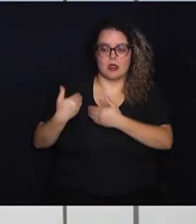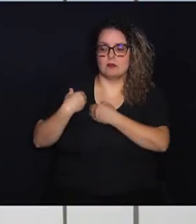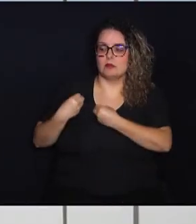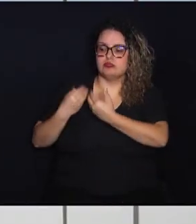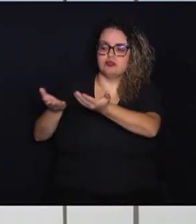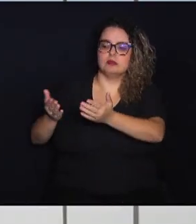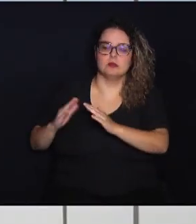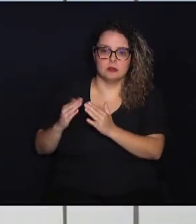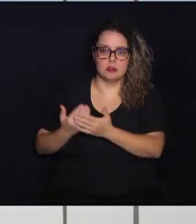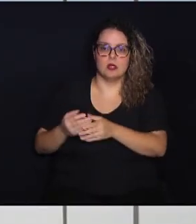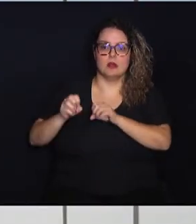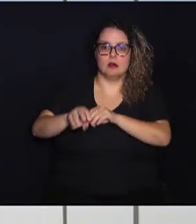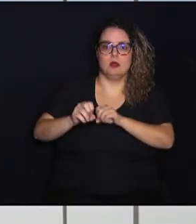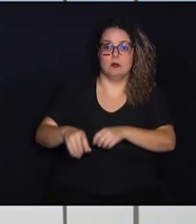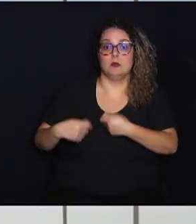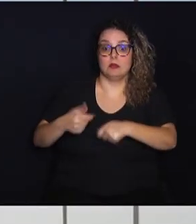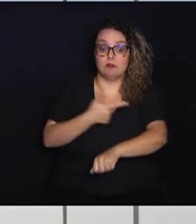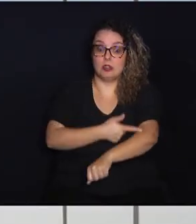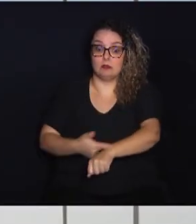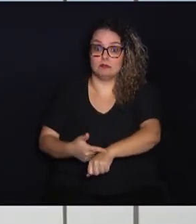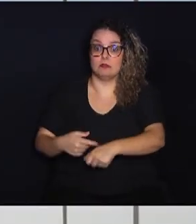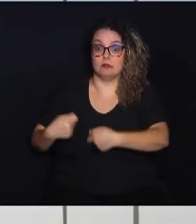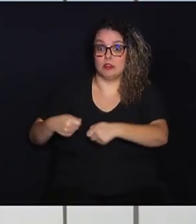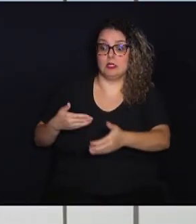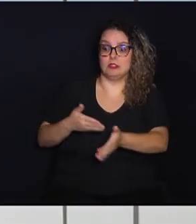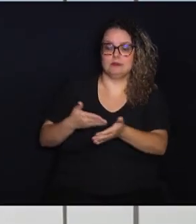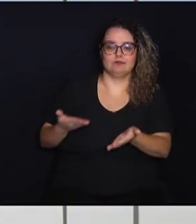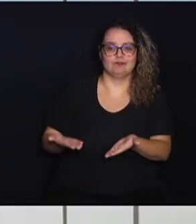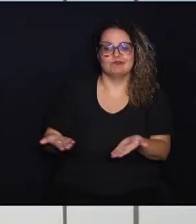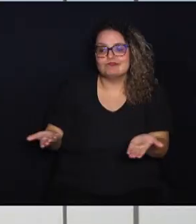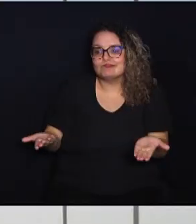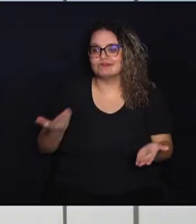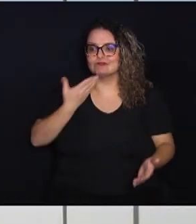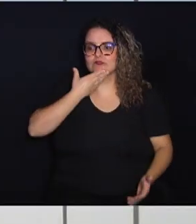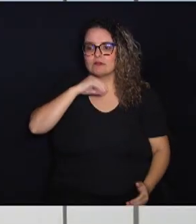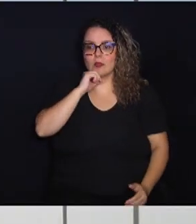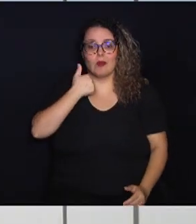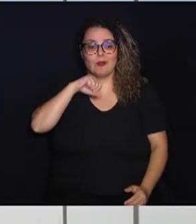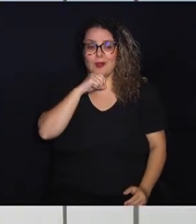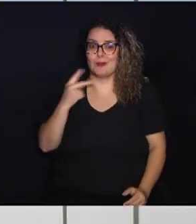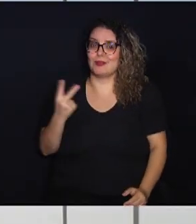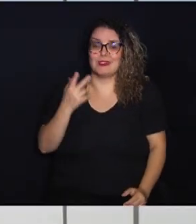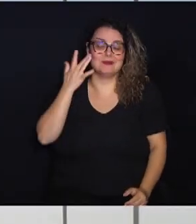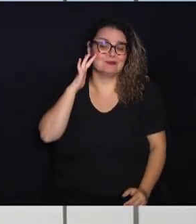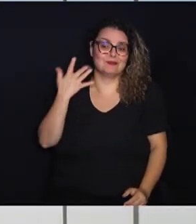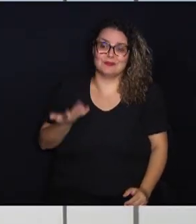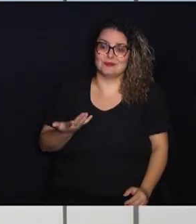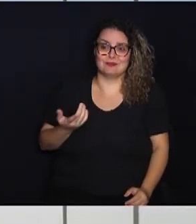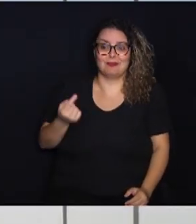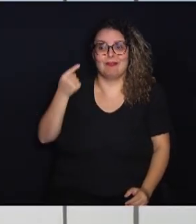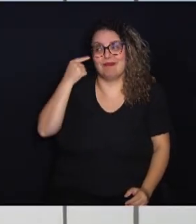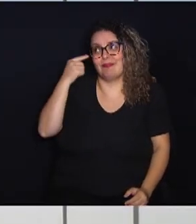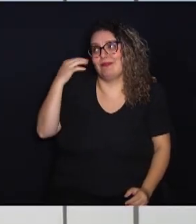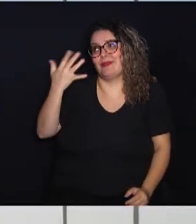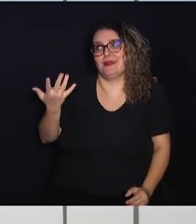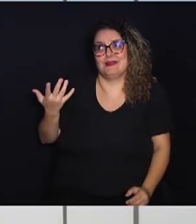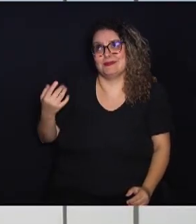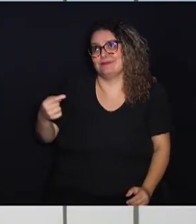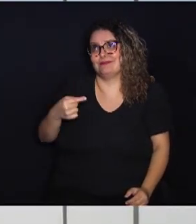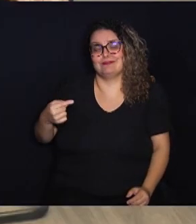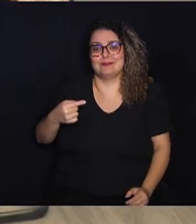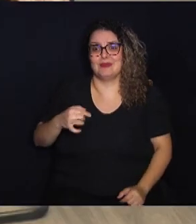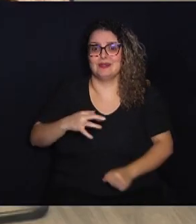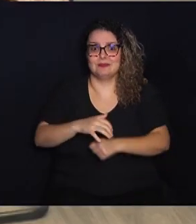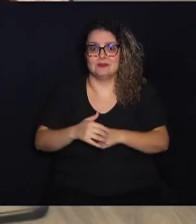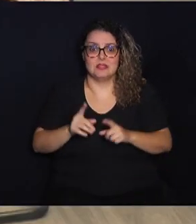precisa ensinar, precisa educar, precisa pôr limites. Então, os pais não sabem fazer isso, muito menos digitalmente. Complicada